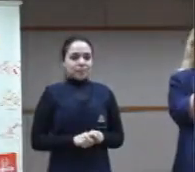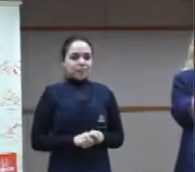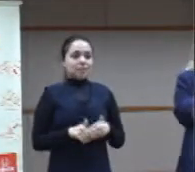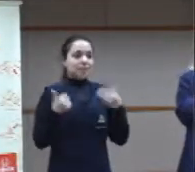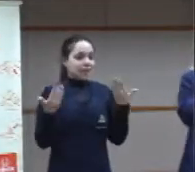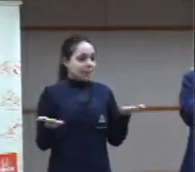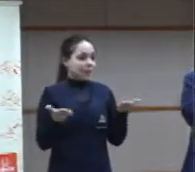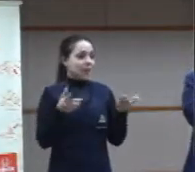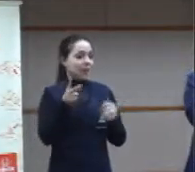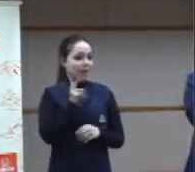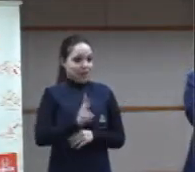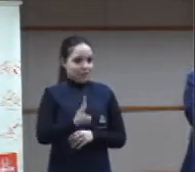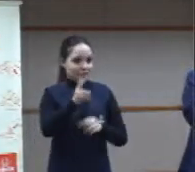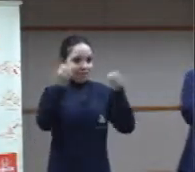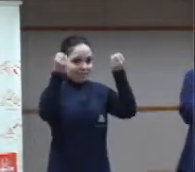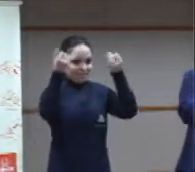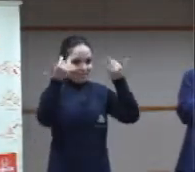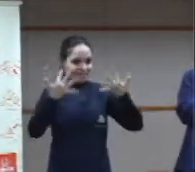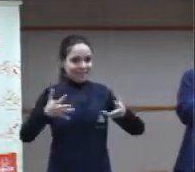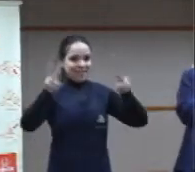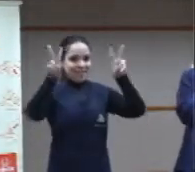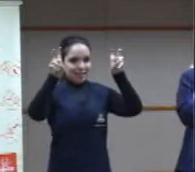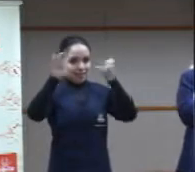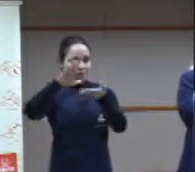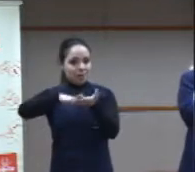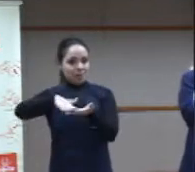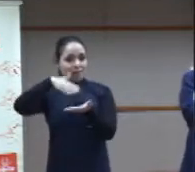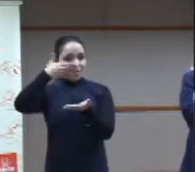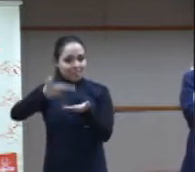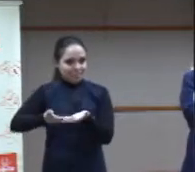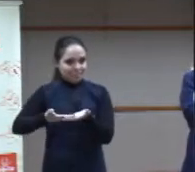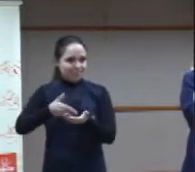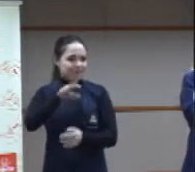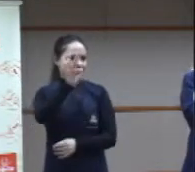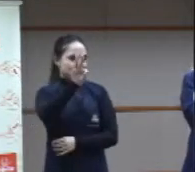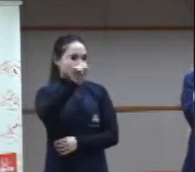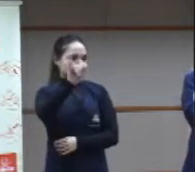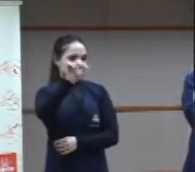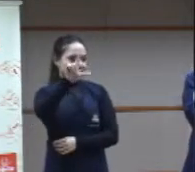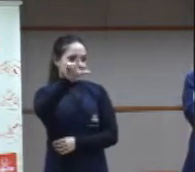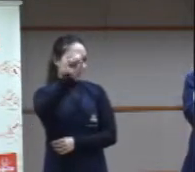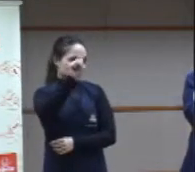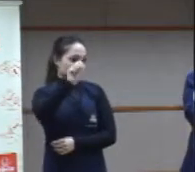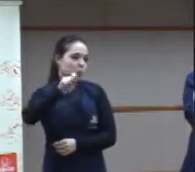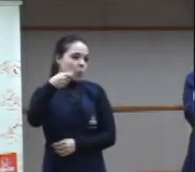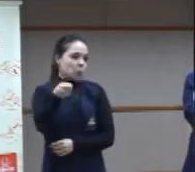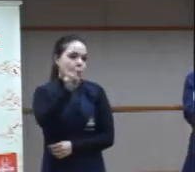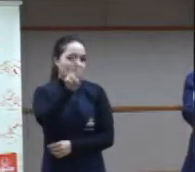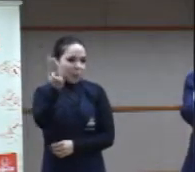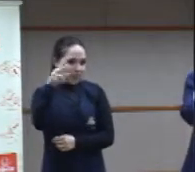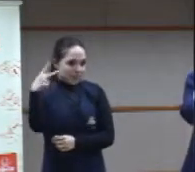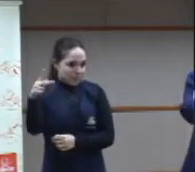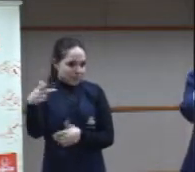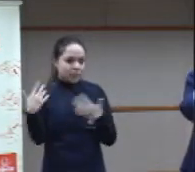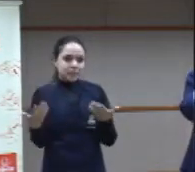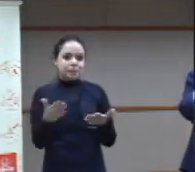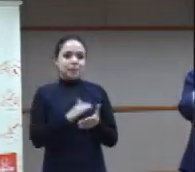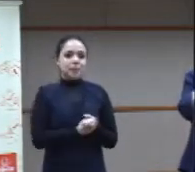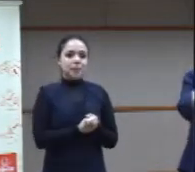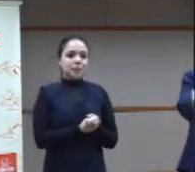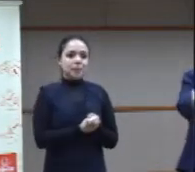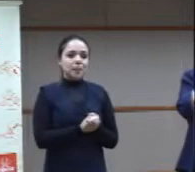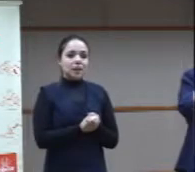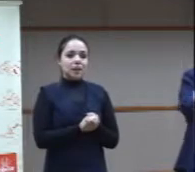Ainda relacionada aos intérpretes, aos TIOs, que também são chamados assim, tradutores e intérpretes da linguagem de sinais,